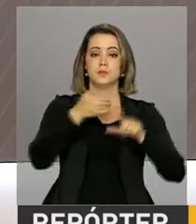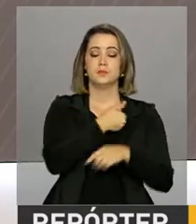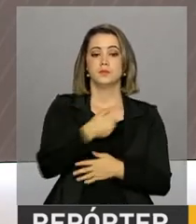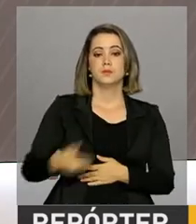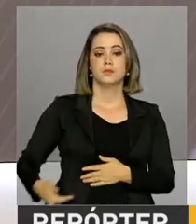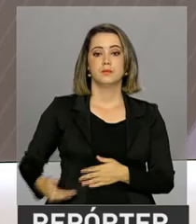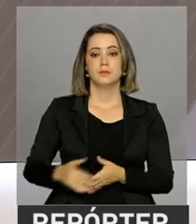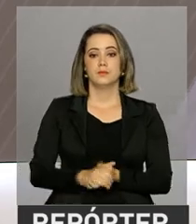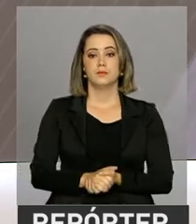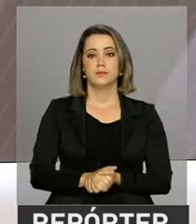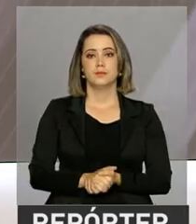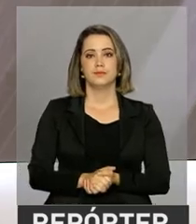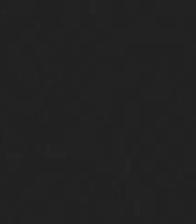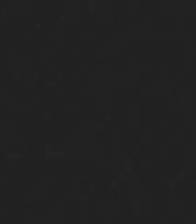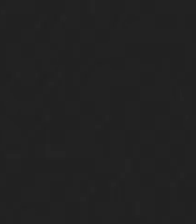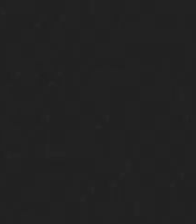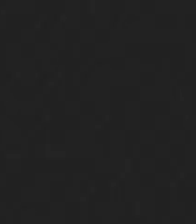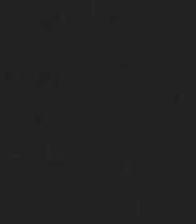gente